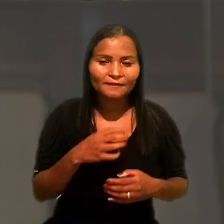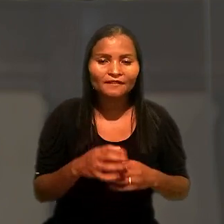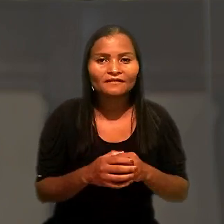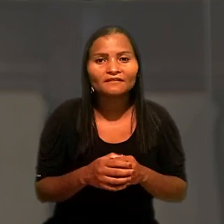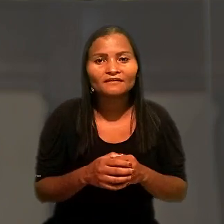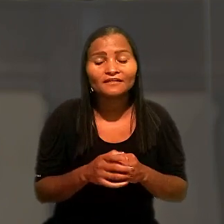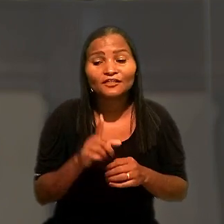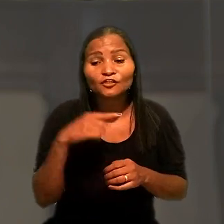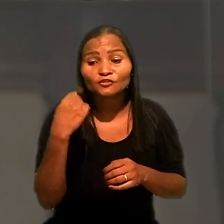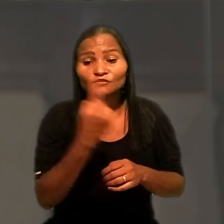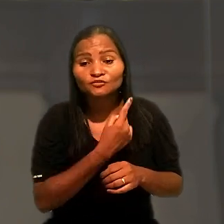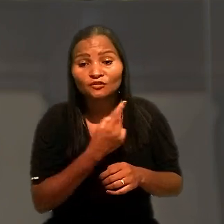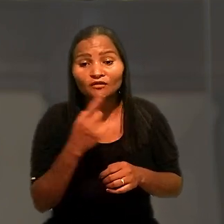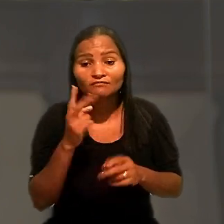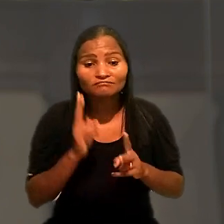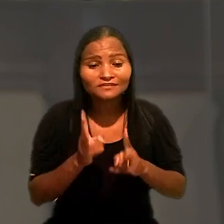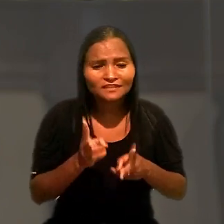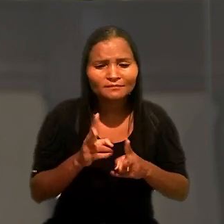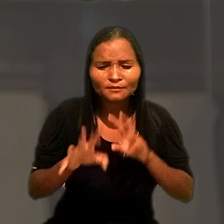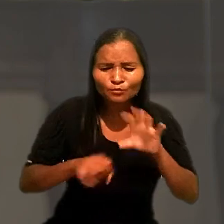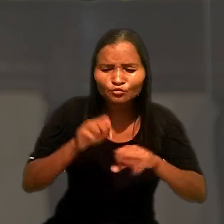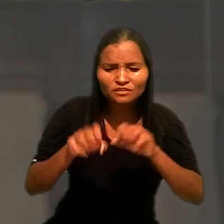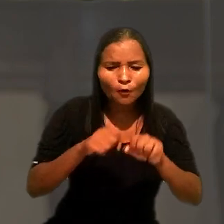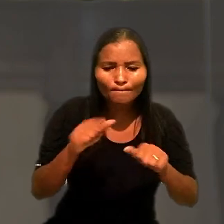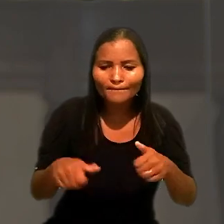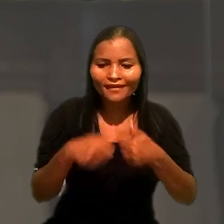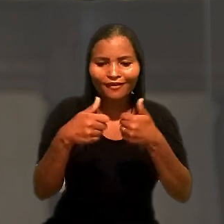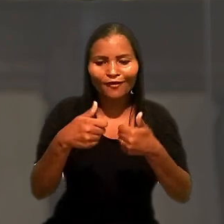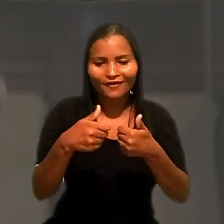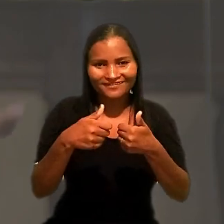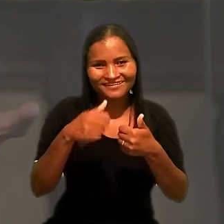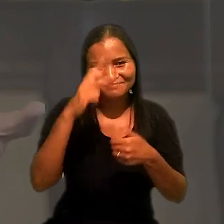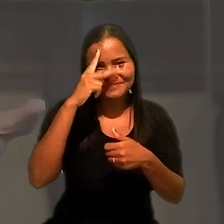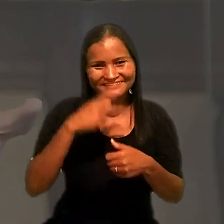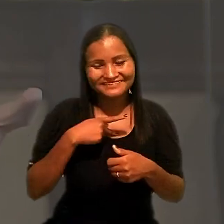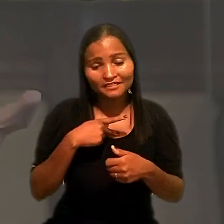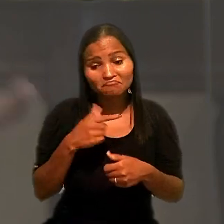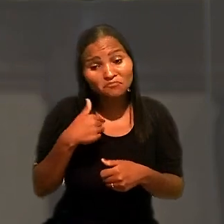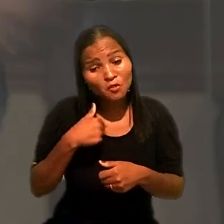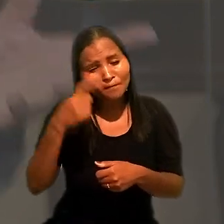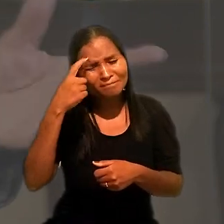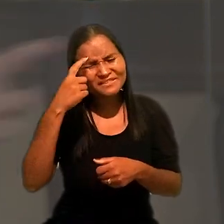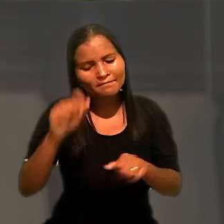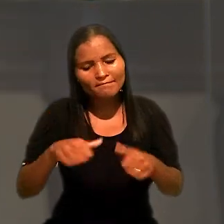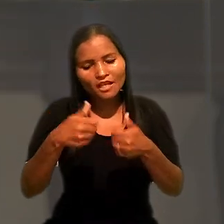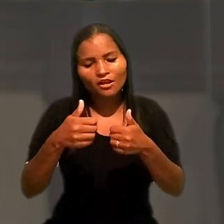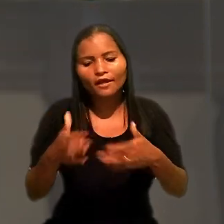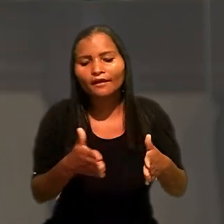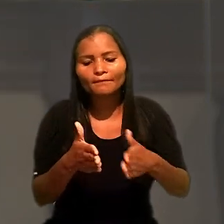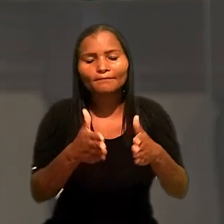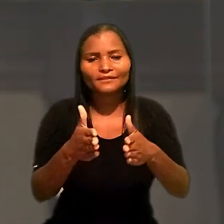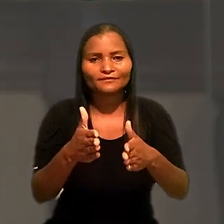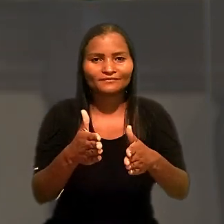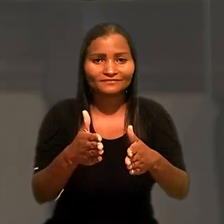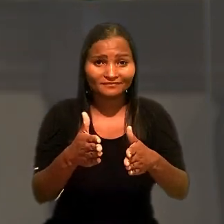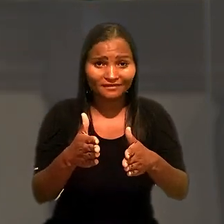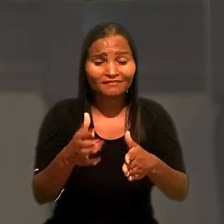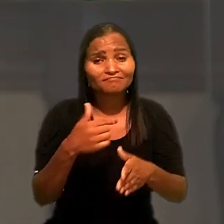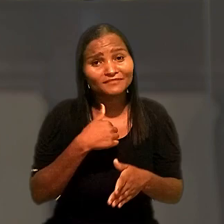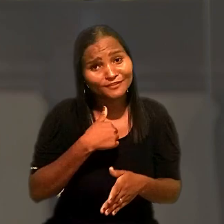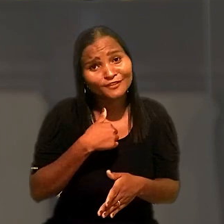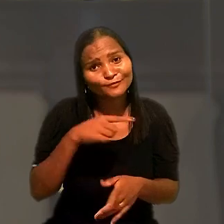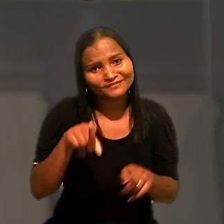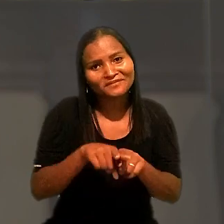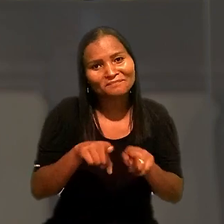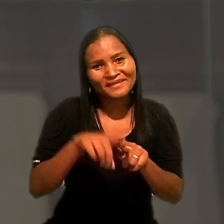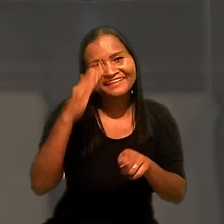Depois a gente fala assim, mas a gente sempre buscando o melhor para a gente, né? mas me pareceu o melhor caminho. E eu